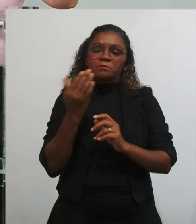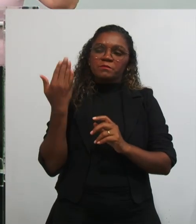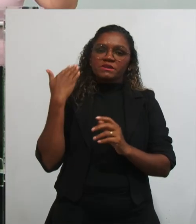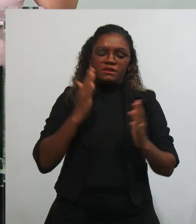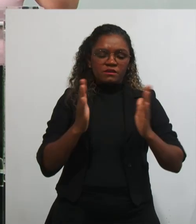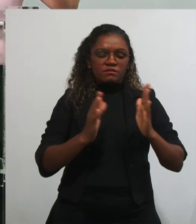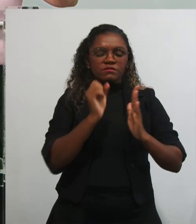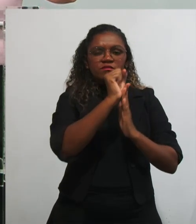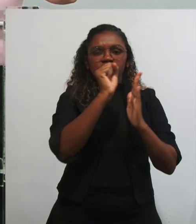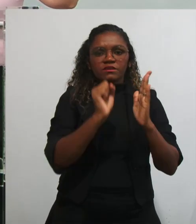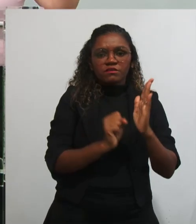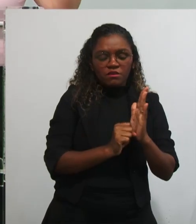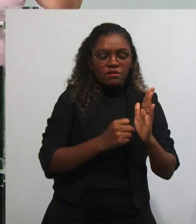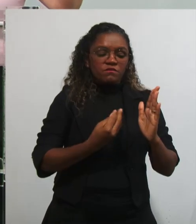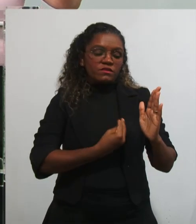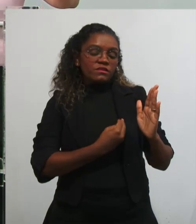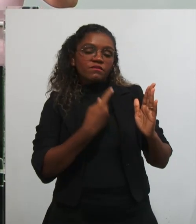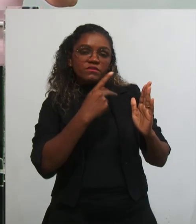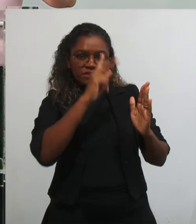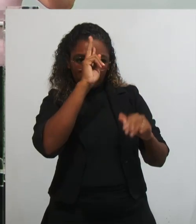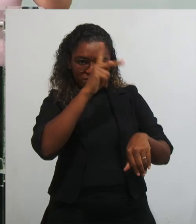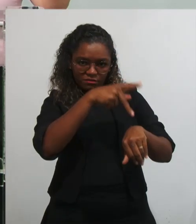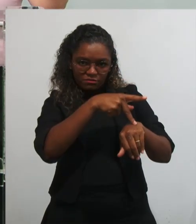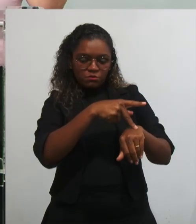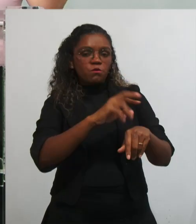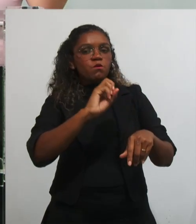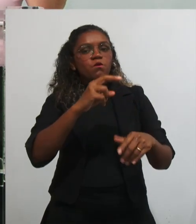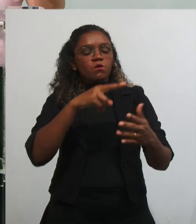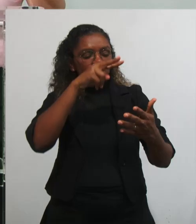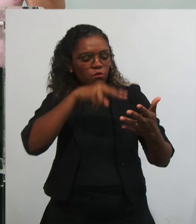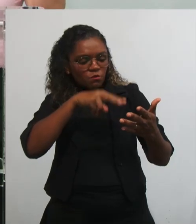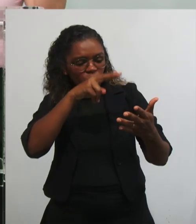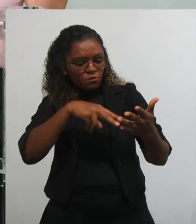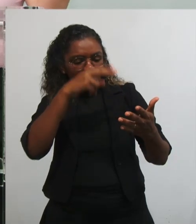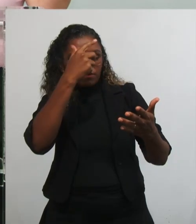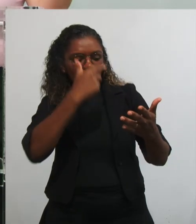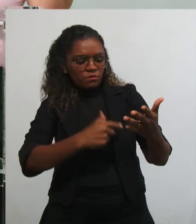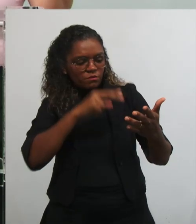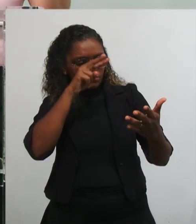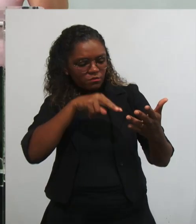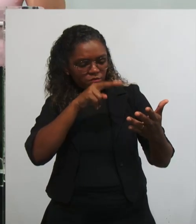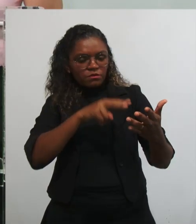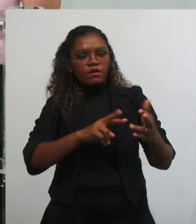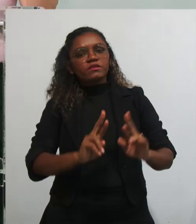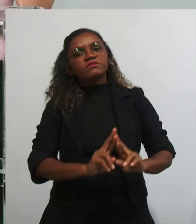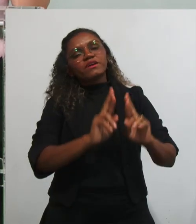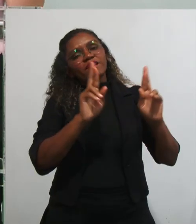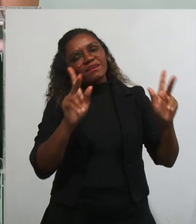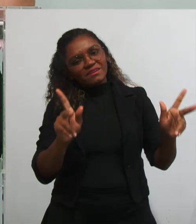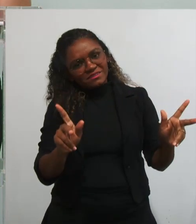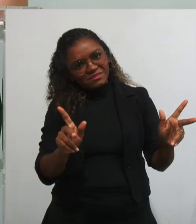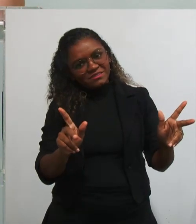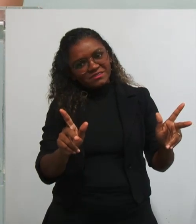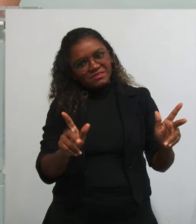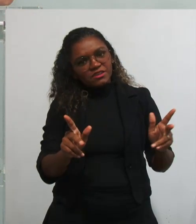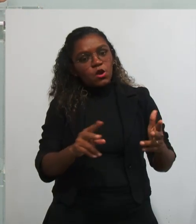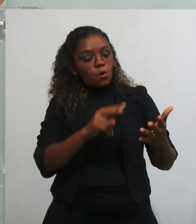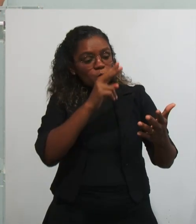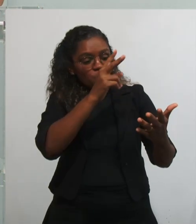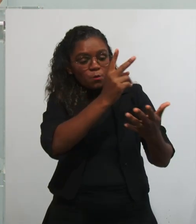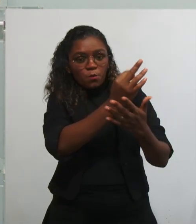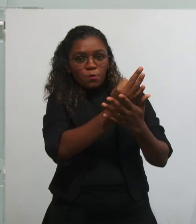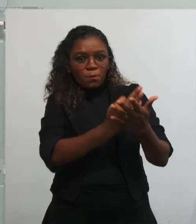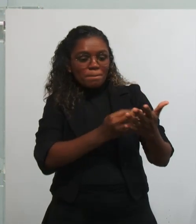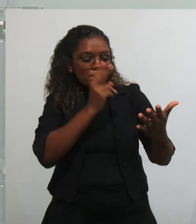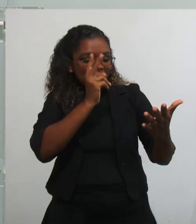outra vivência, outra realidade, a situação, né, social era outra. Aí, se ele pega esse mesmo texto